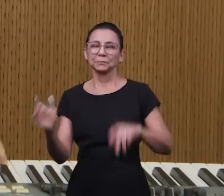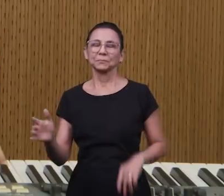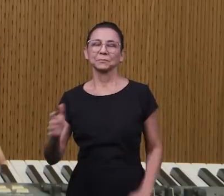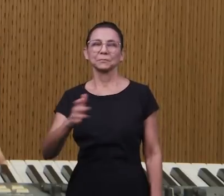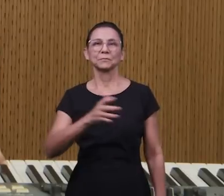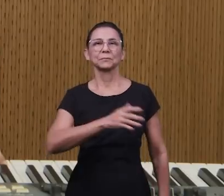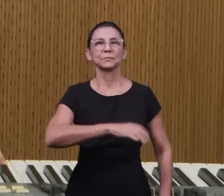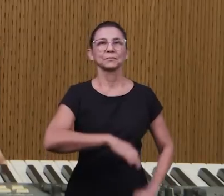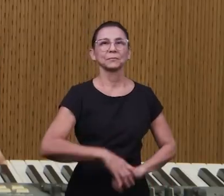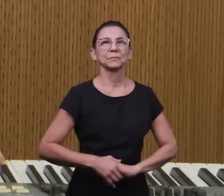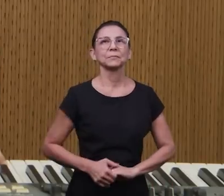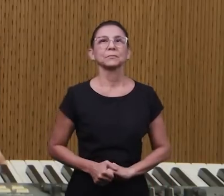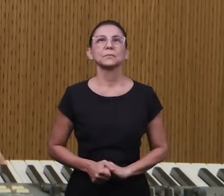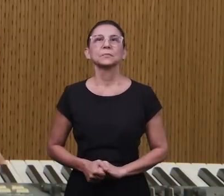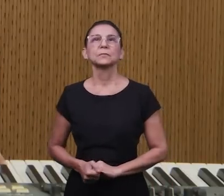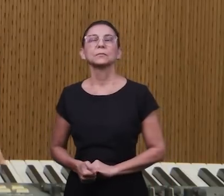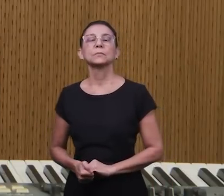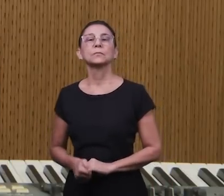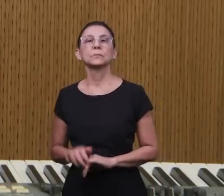nós vamos fazer